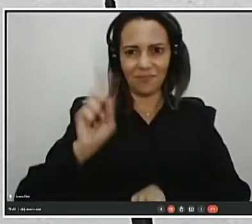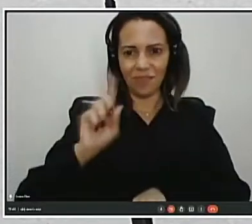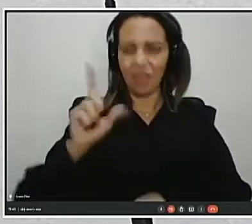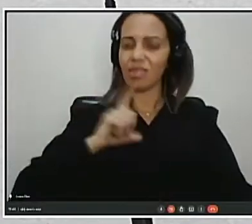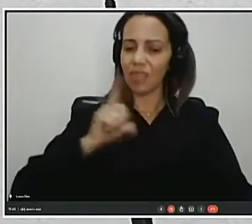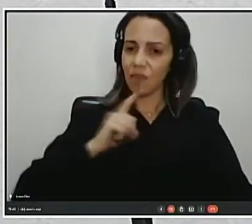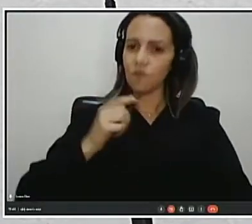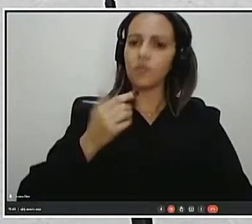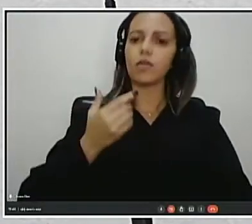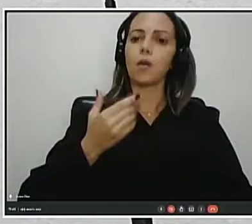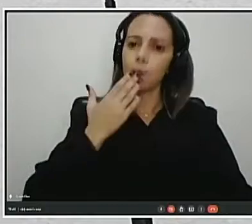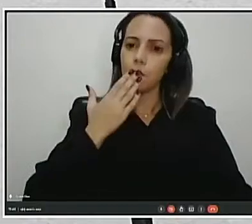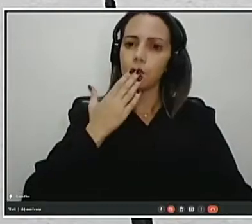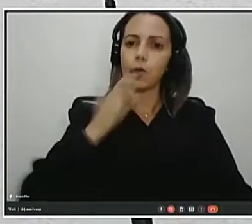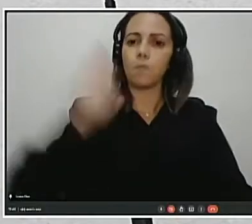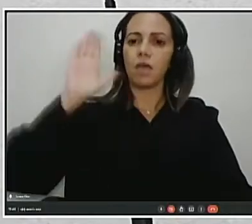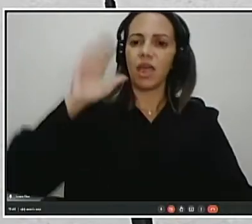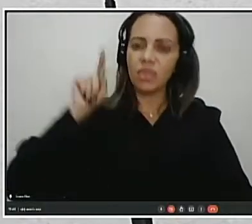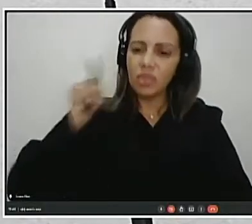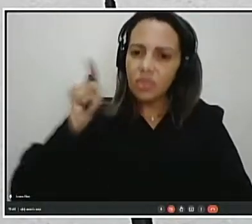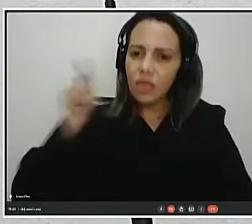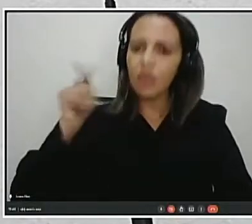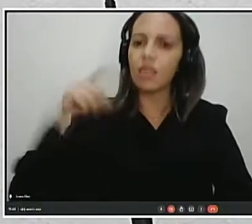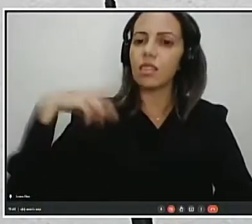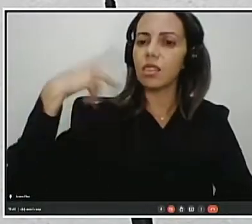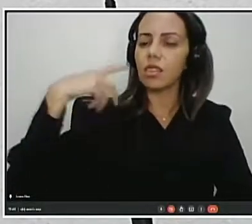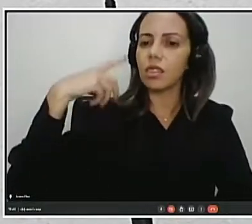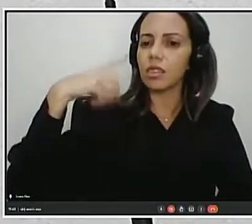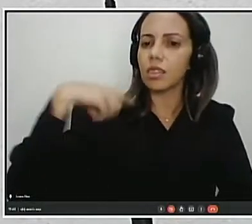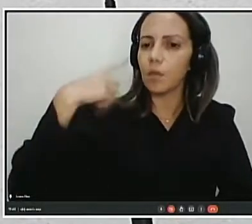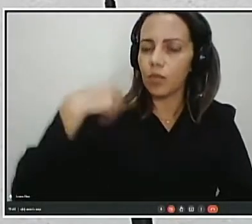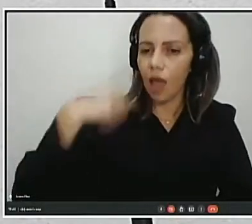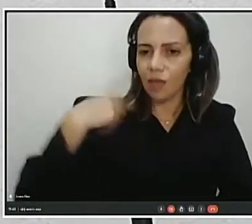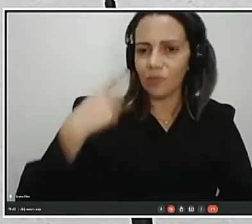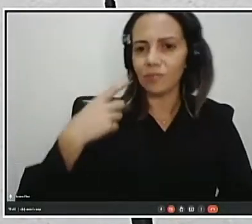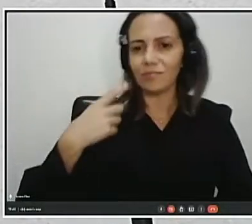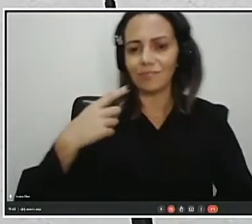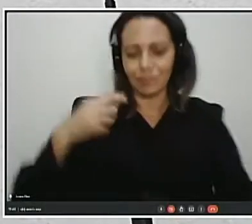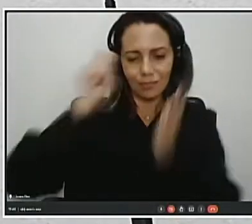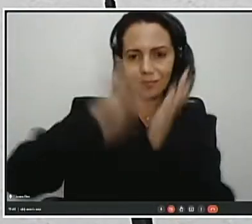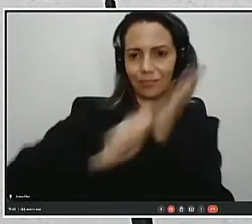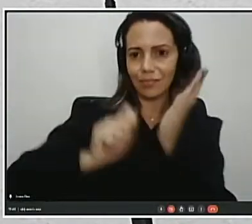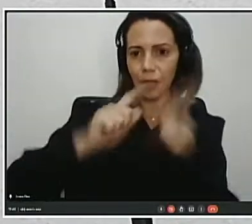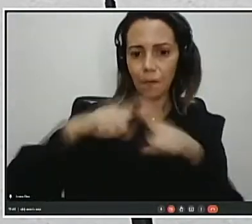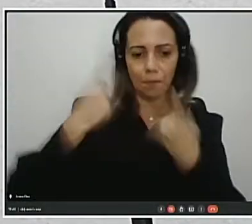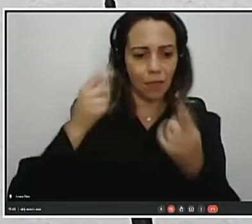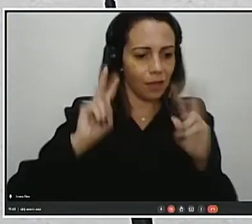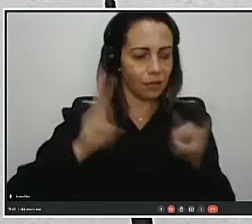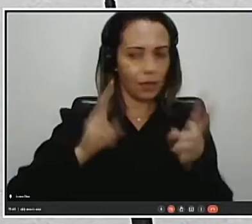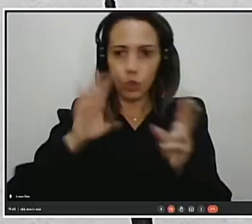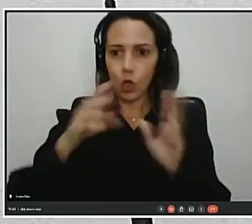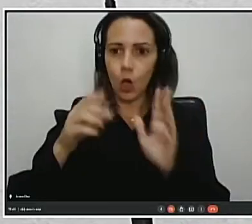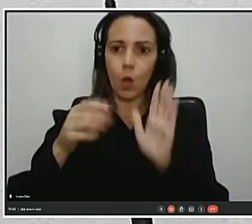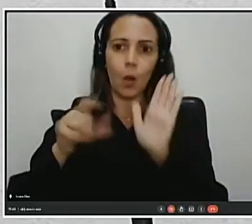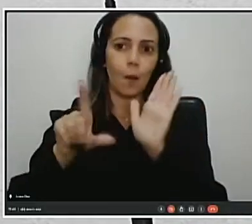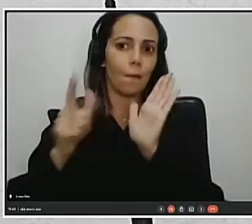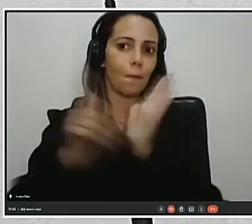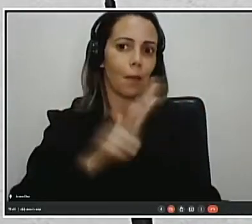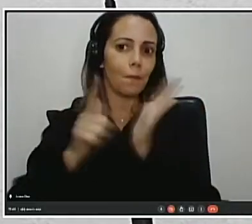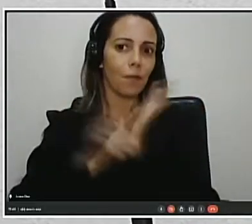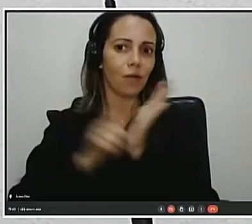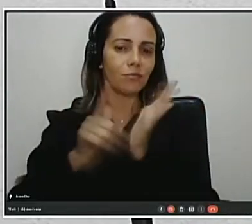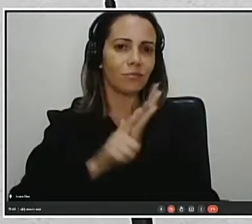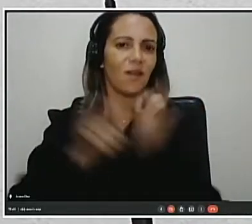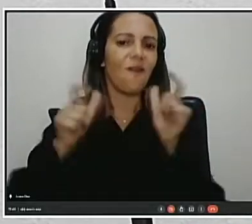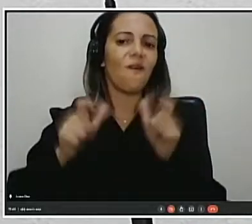desse deputado, assinaram a ordem de liberação de recurso e nunca saiu do papel. Então, não interessa de onde vem